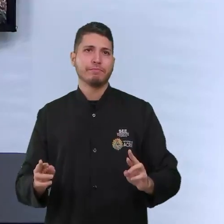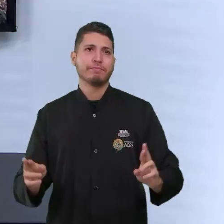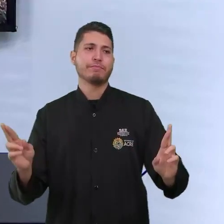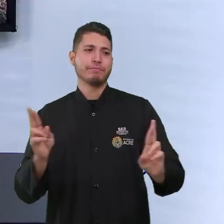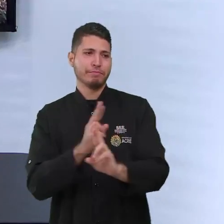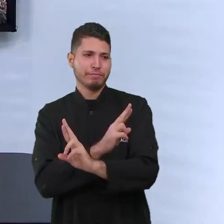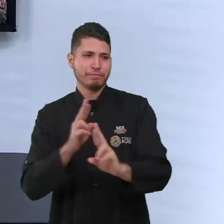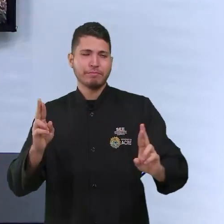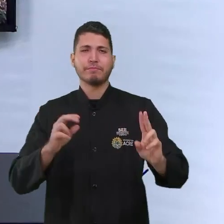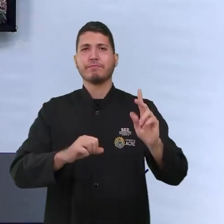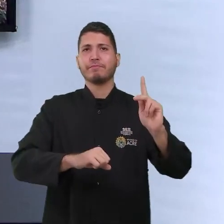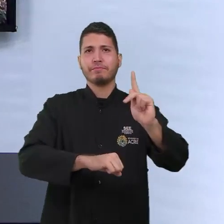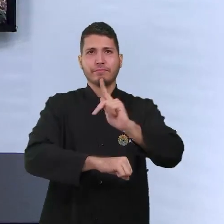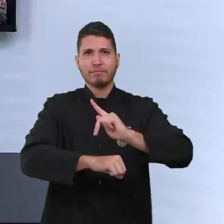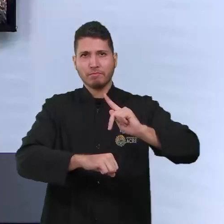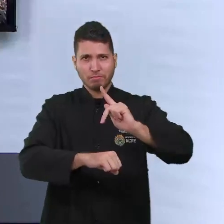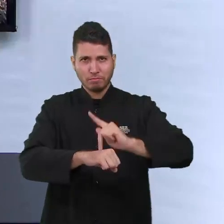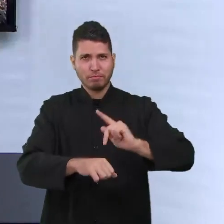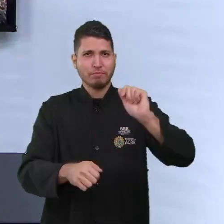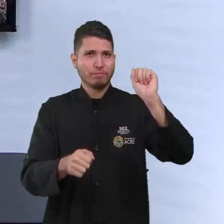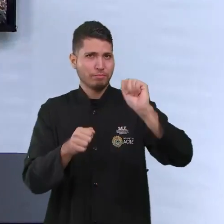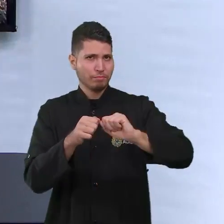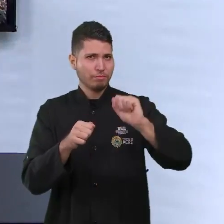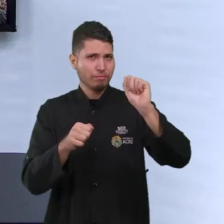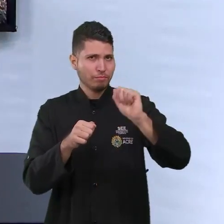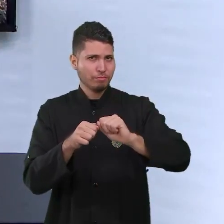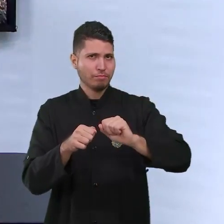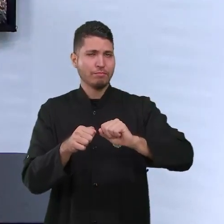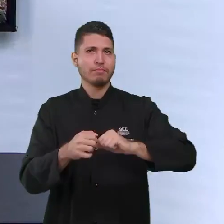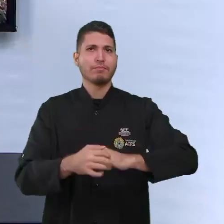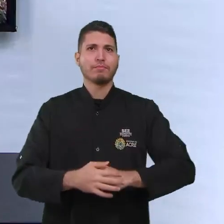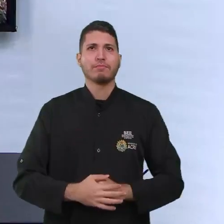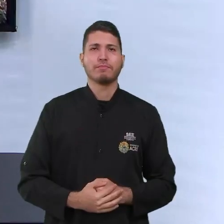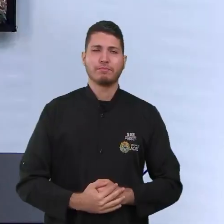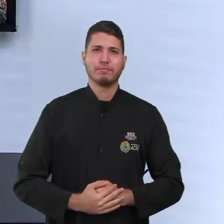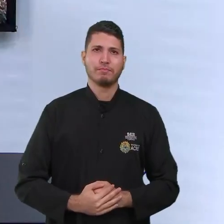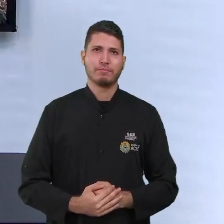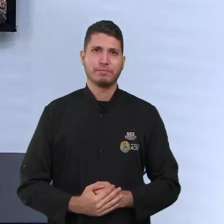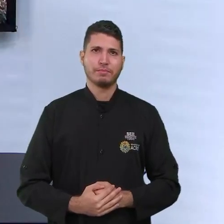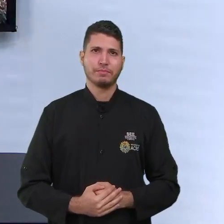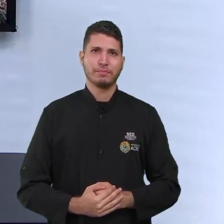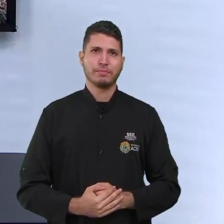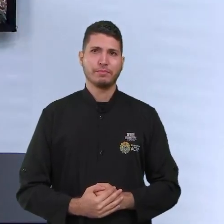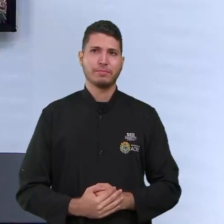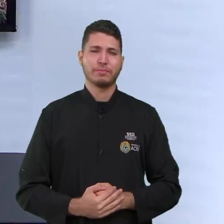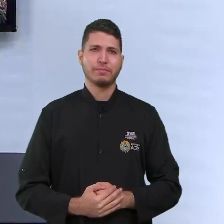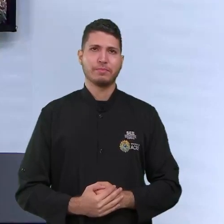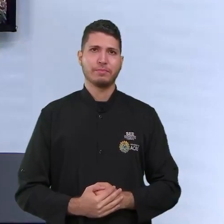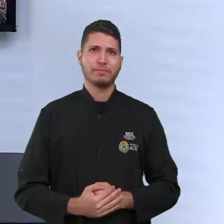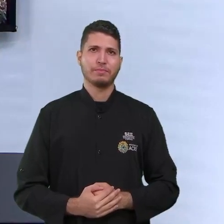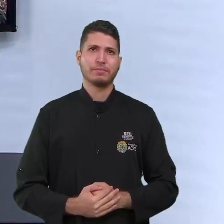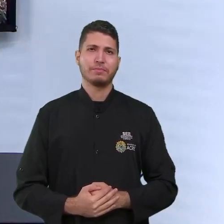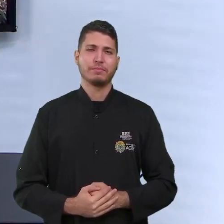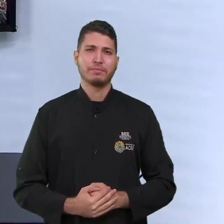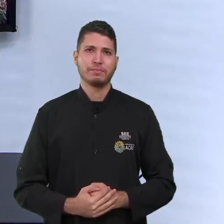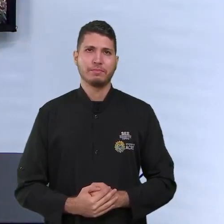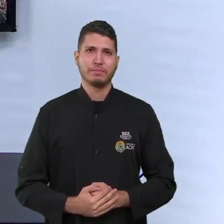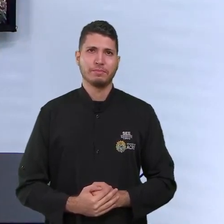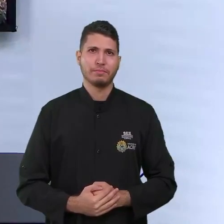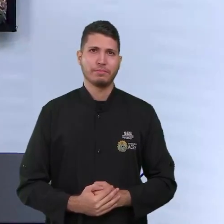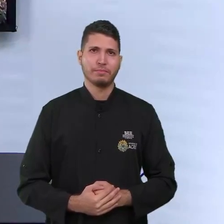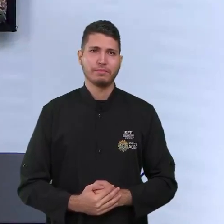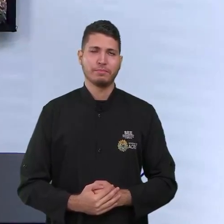aos países produtores. Então, é basicamente isso, pessoal. Essas são aí as características